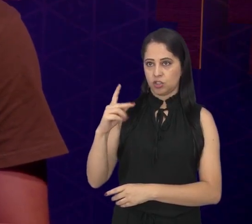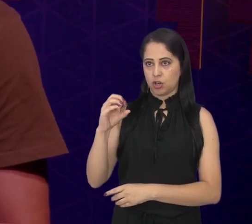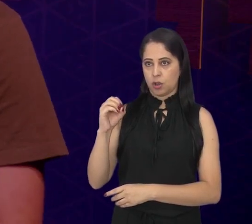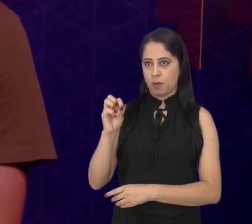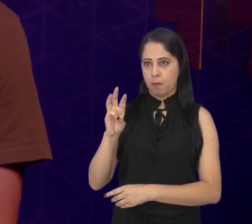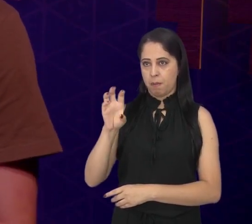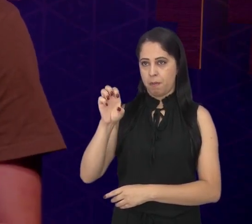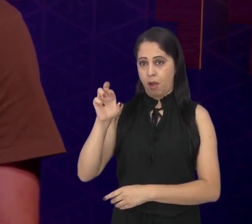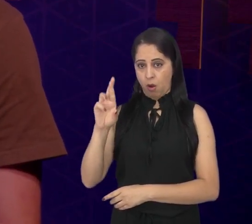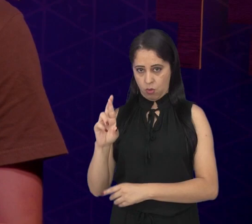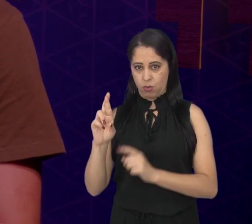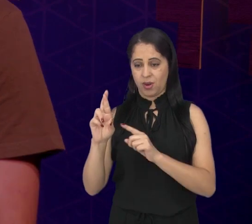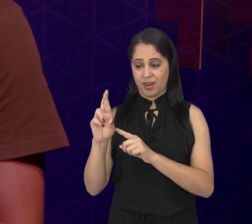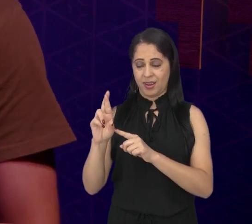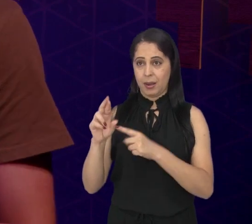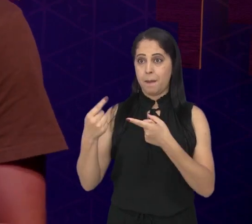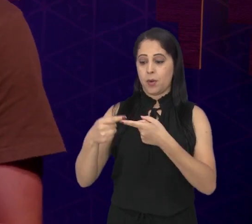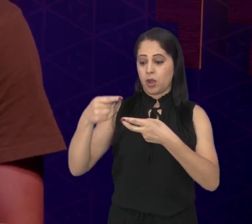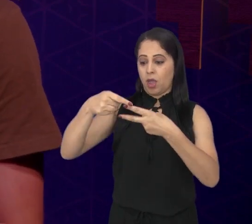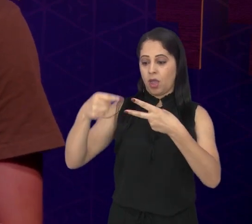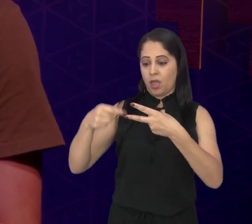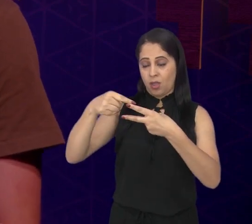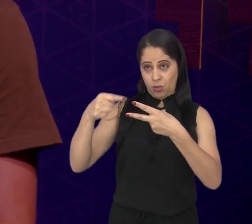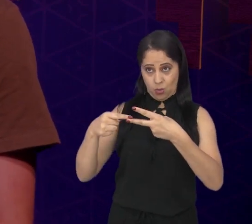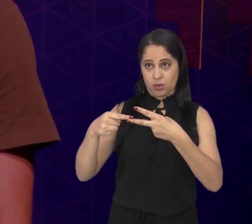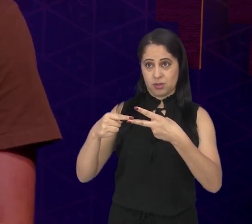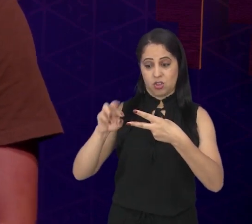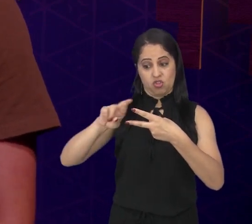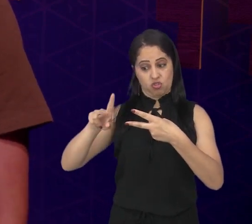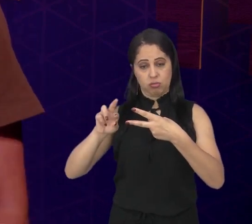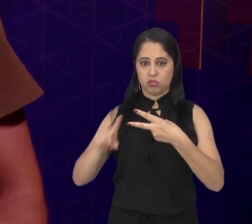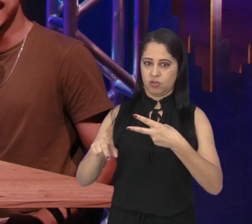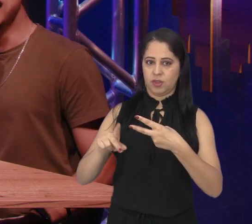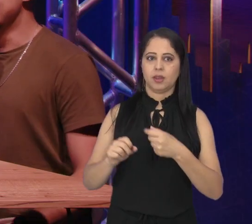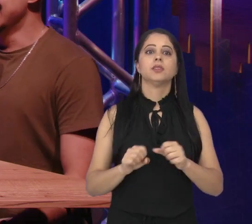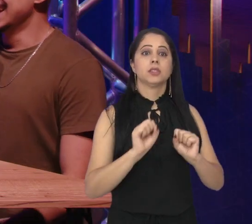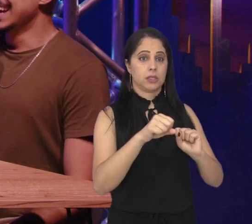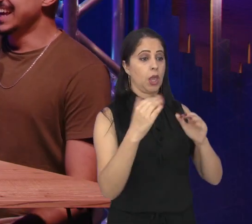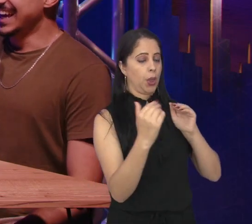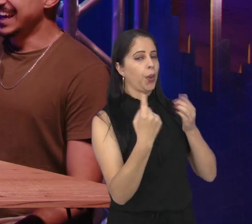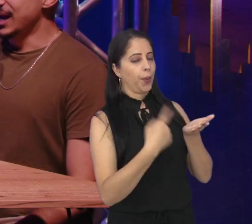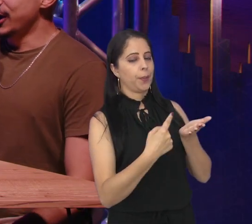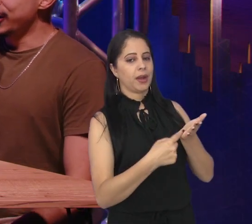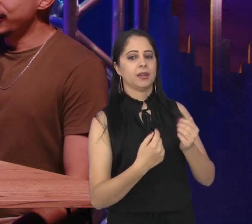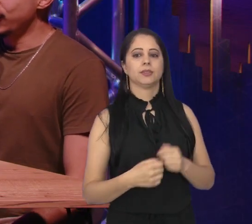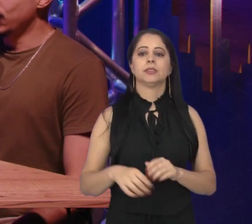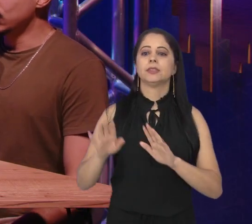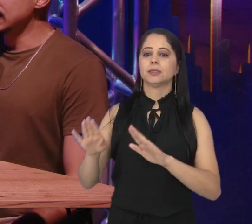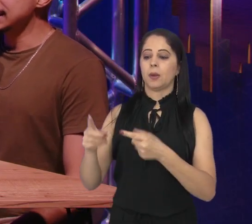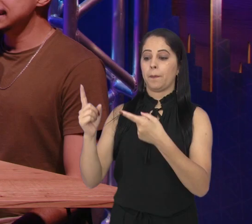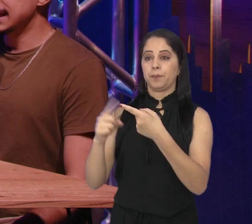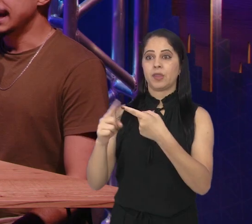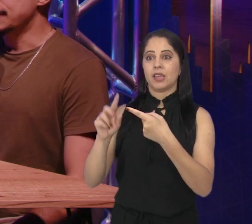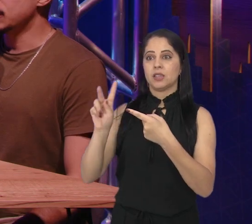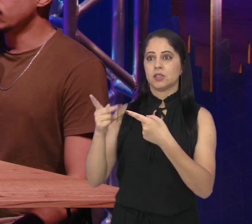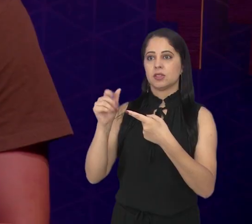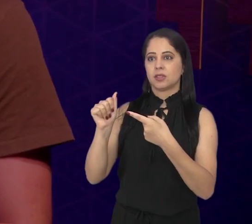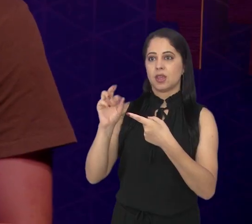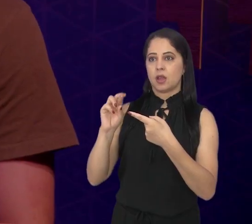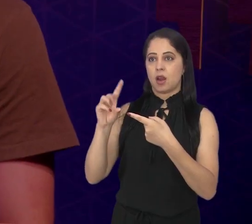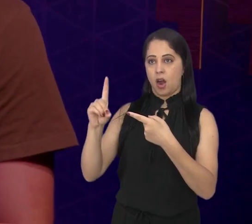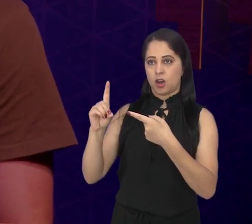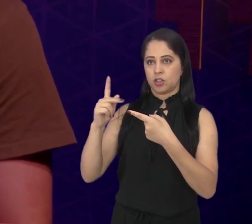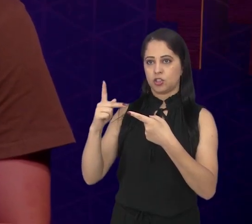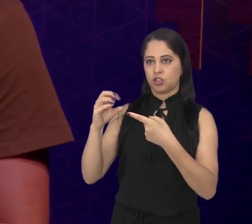e soft power. E eu explico depois por que essas duas coisas. Combinado. Fala pra gente, então, um pouquinho mais. O lance o